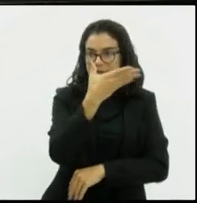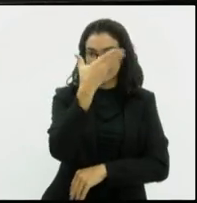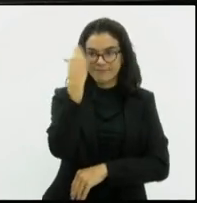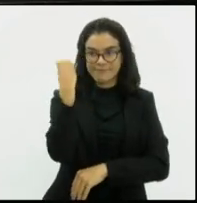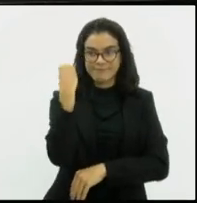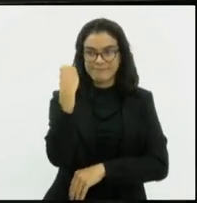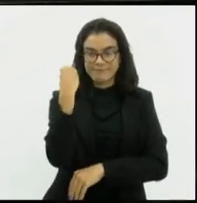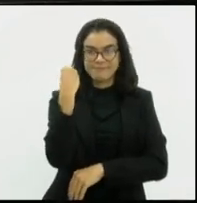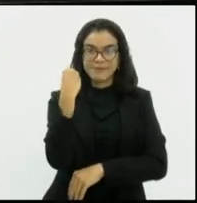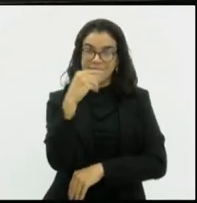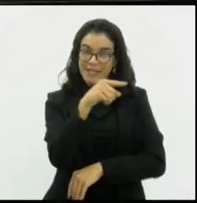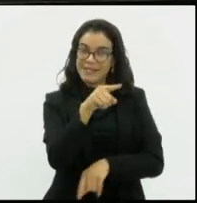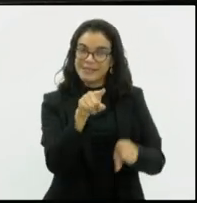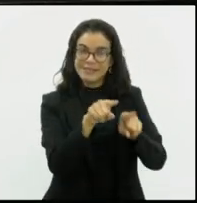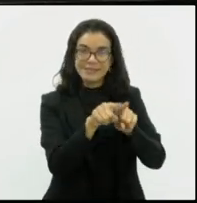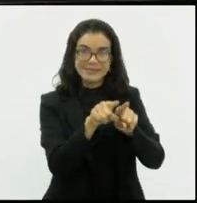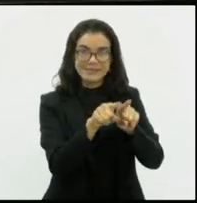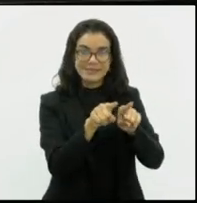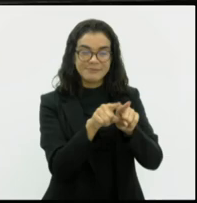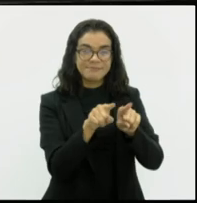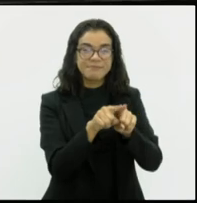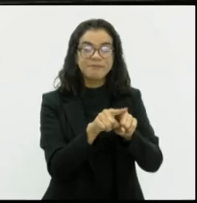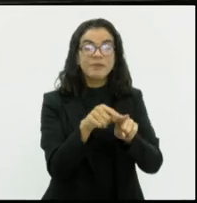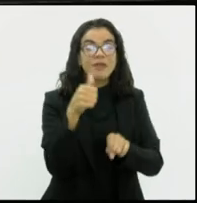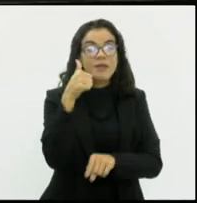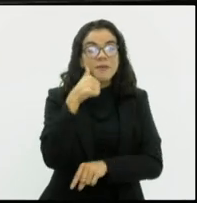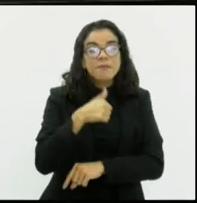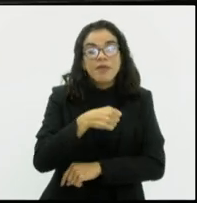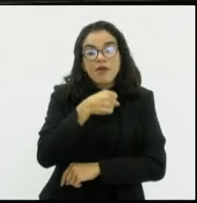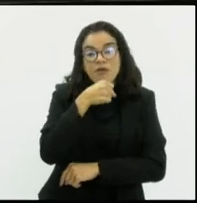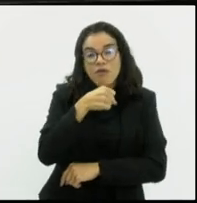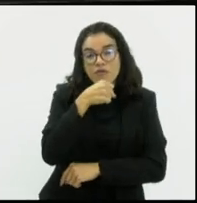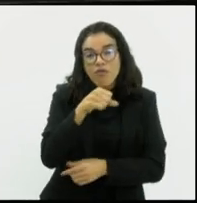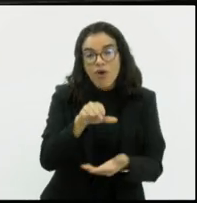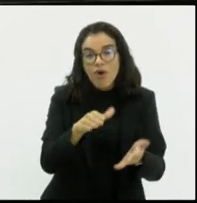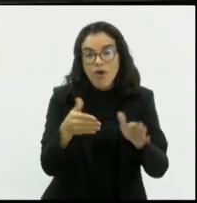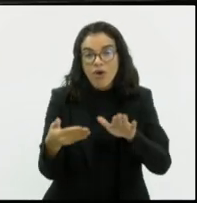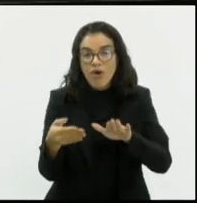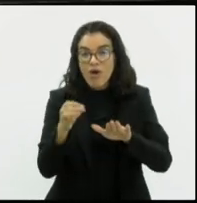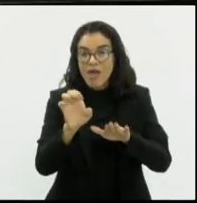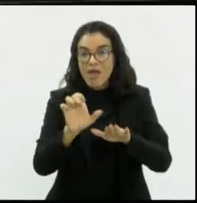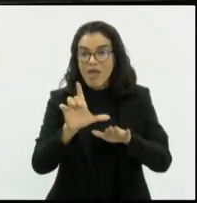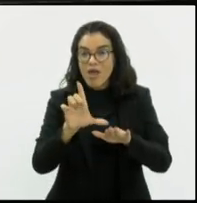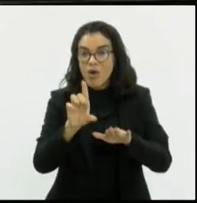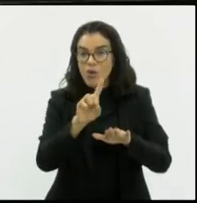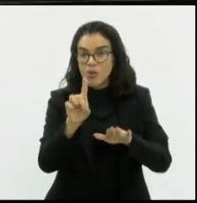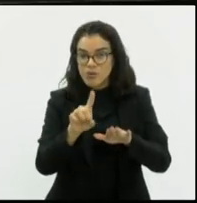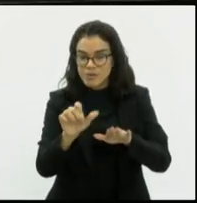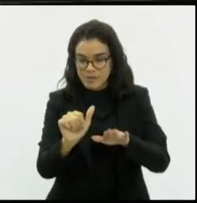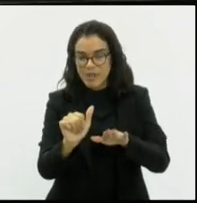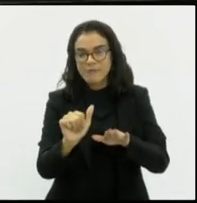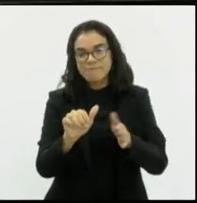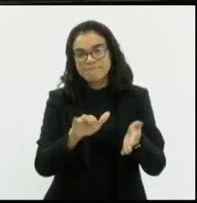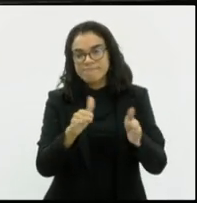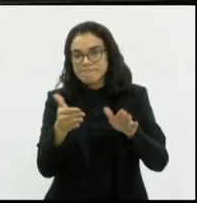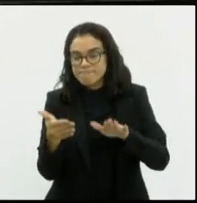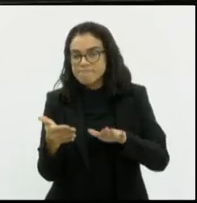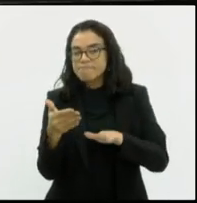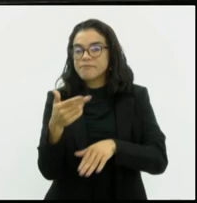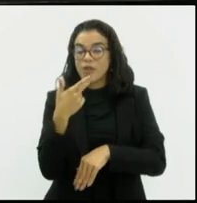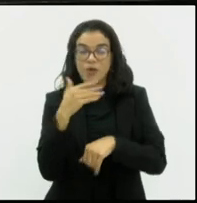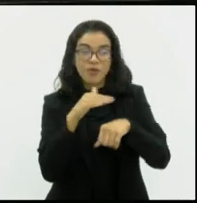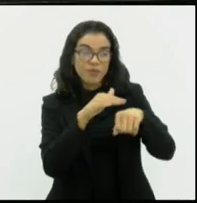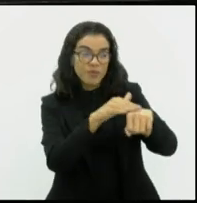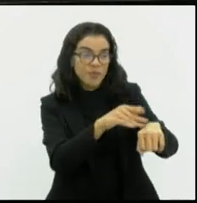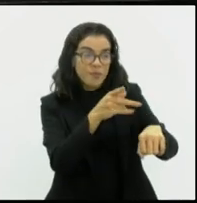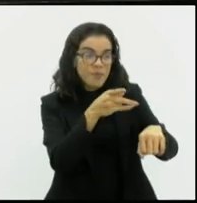certamente, imagino que ele também não. Quando a minha avó faleceu, minha avó Elza, mãe dele, eu falei para ele assim, eu falei,